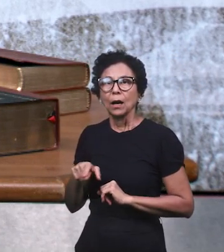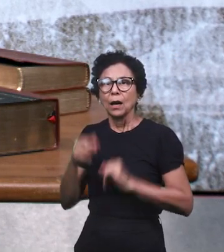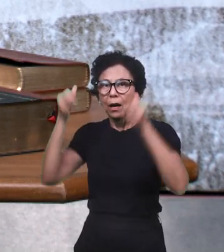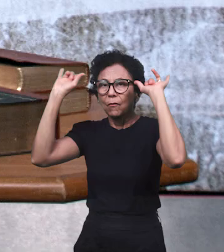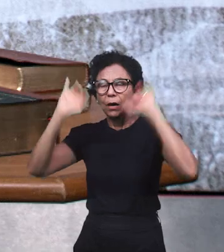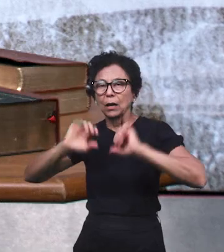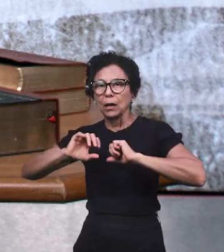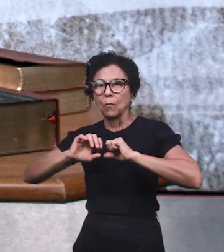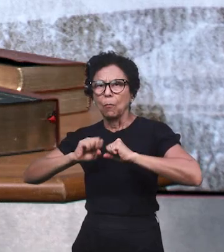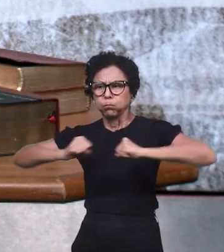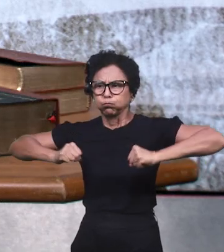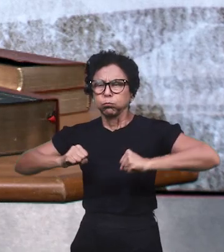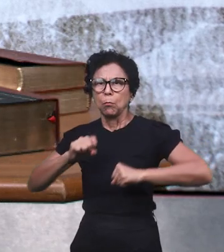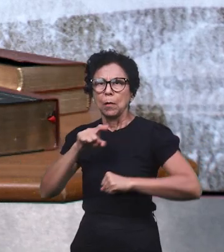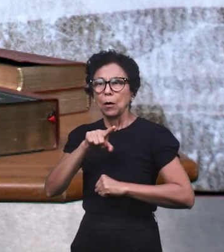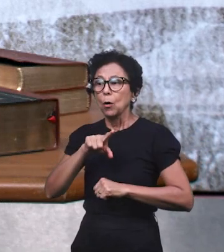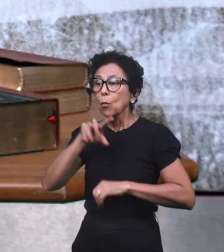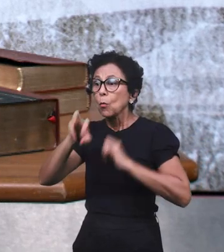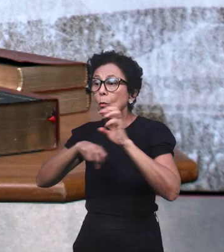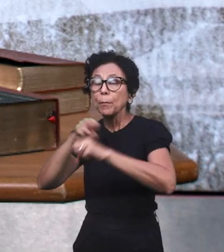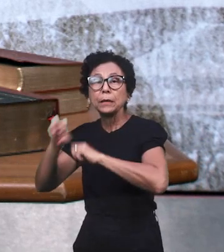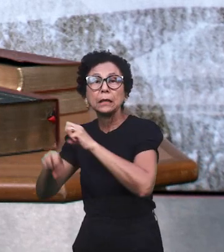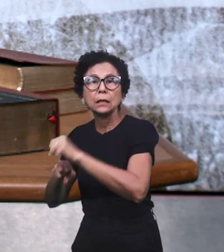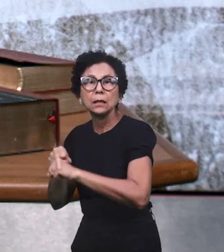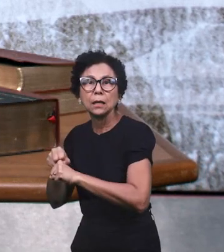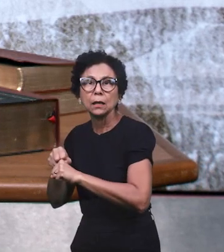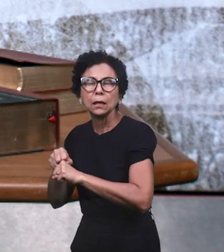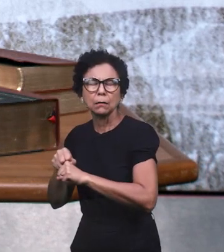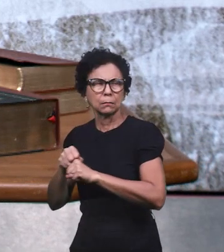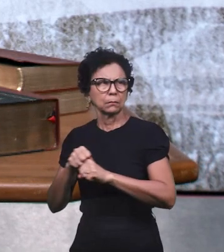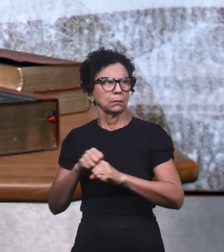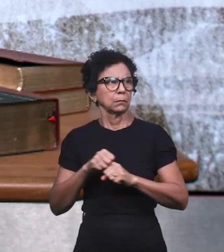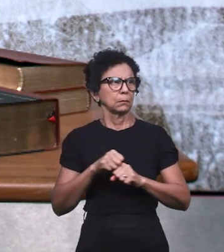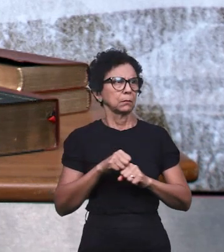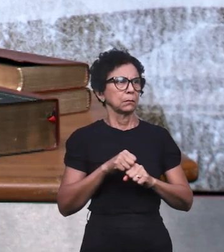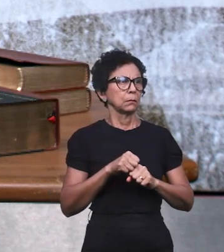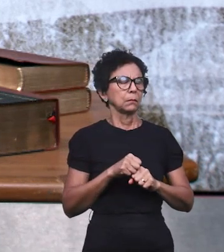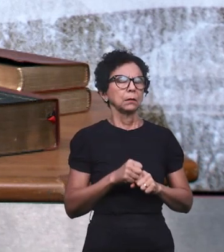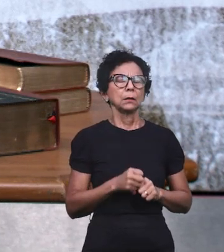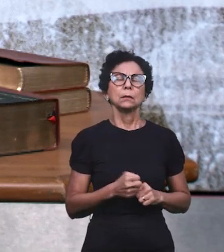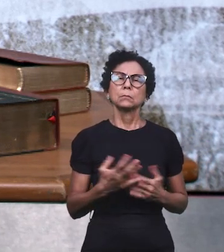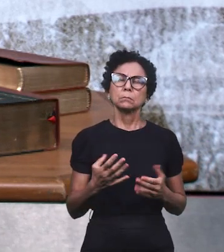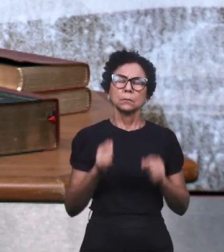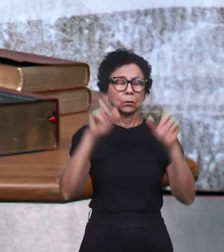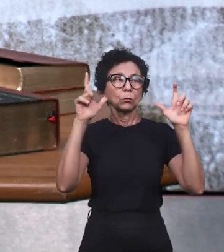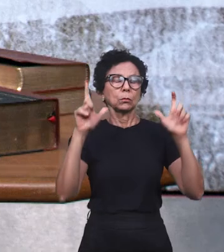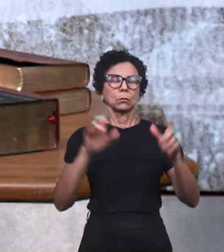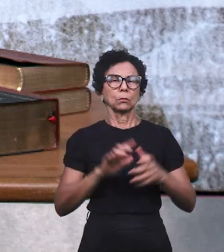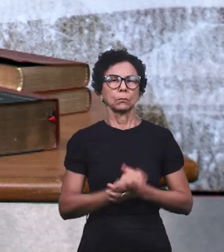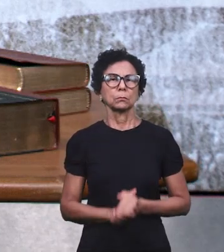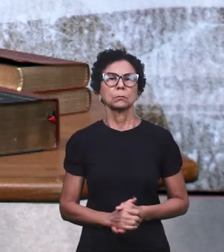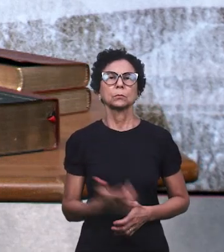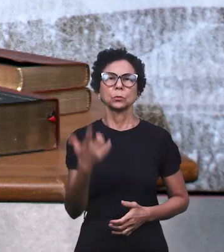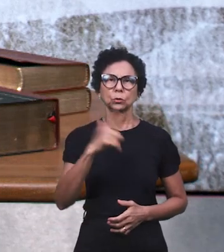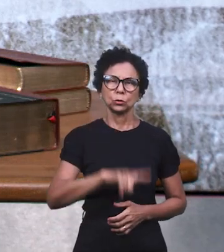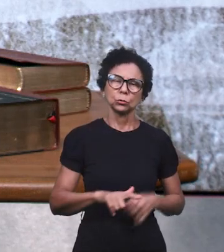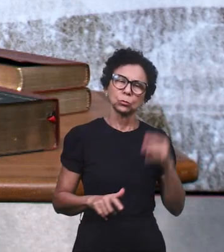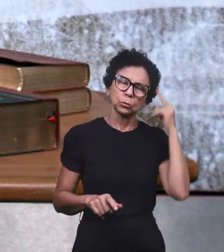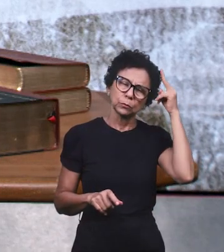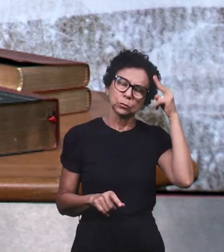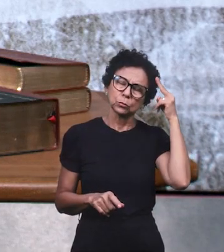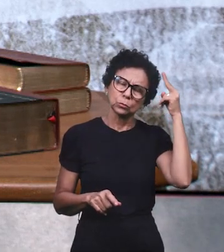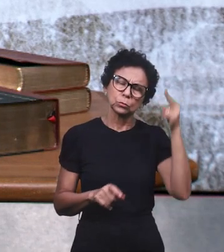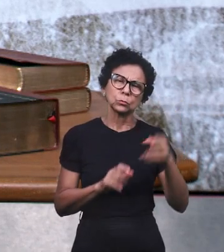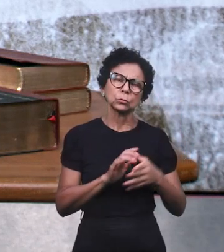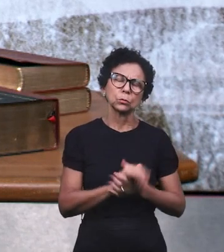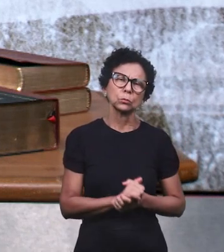sonhou outra vez, e eis que brotavam do mesmo pé 7 espigas cheias e boas.